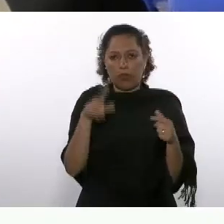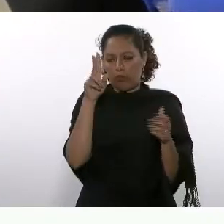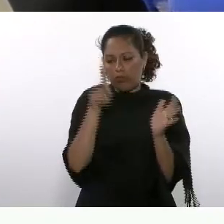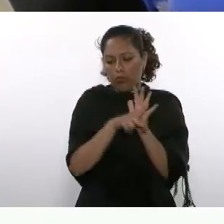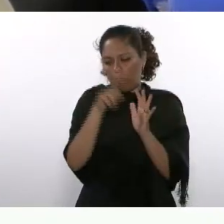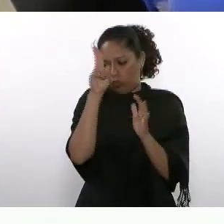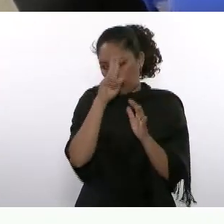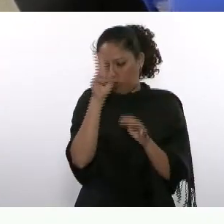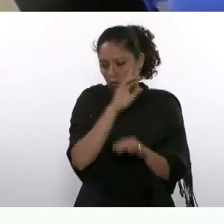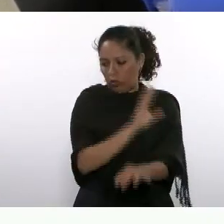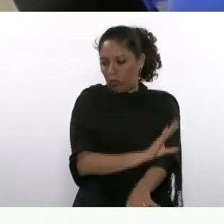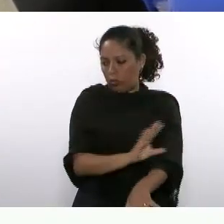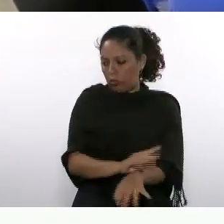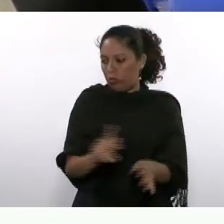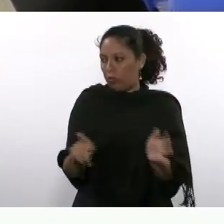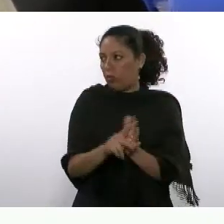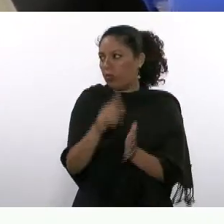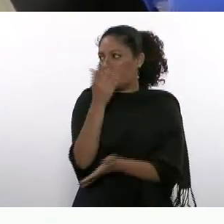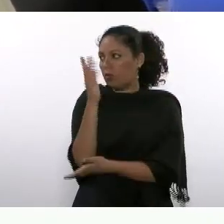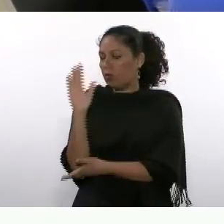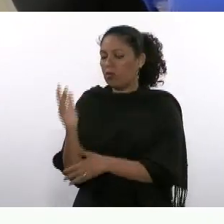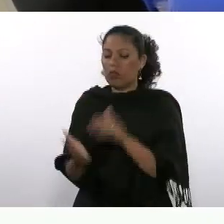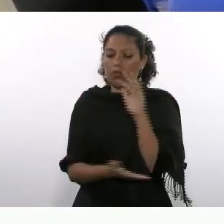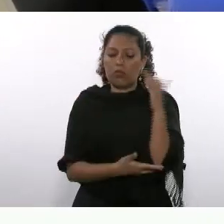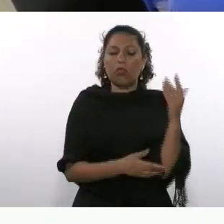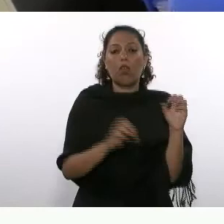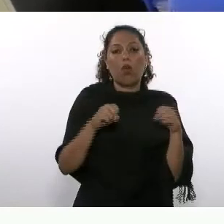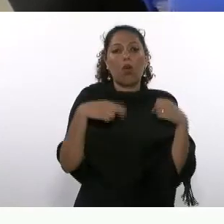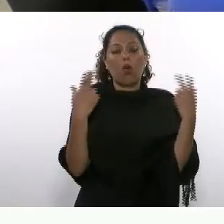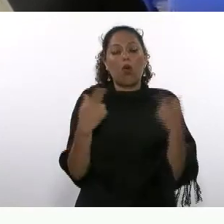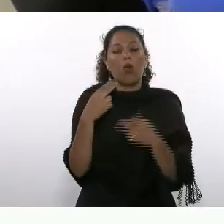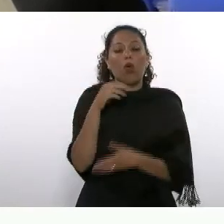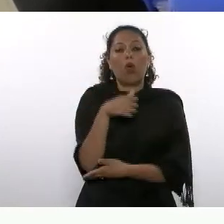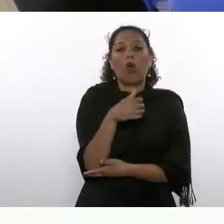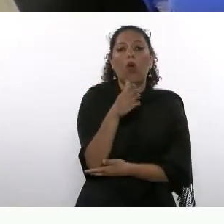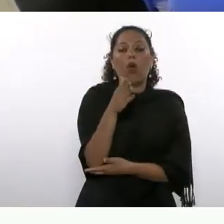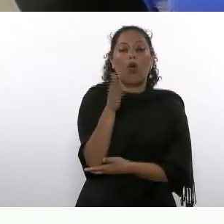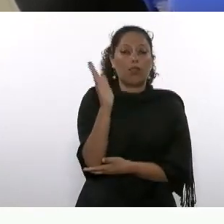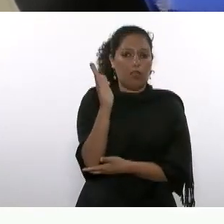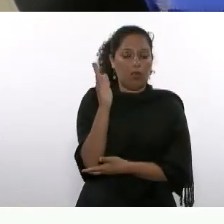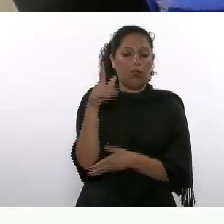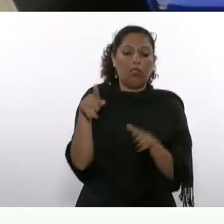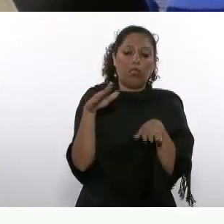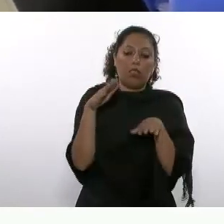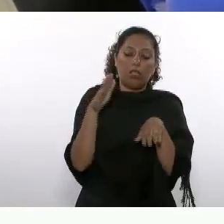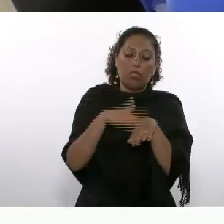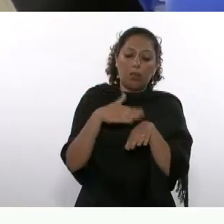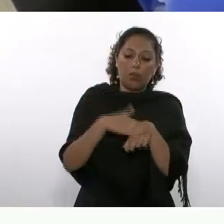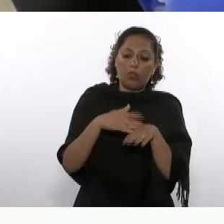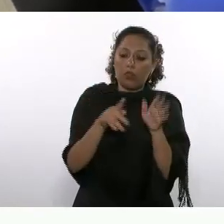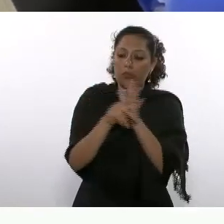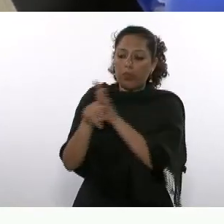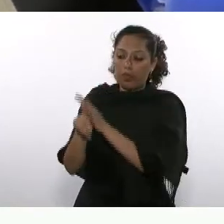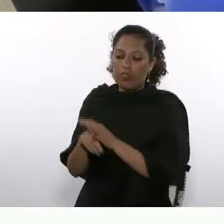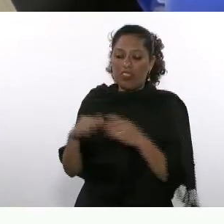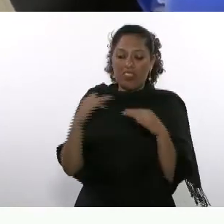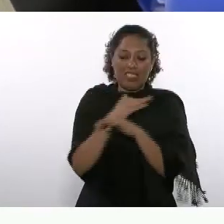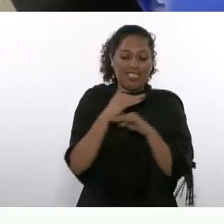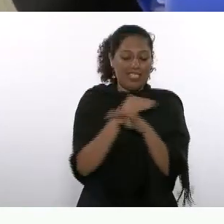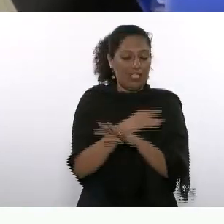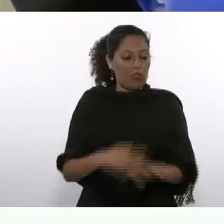né, cultural, natural, turístico, ou um hotel. Trata-se de um projeto de cidade, é um projeto, é